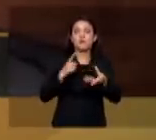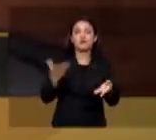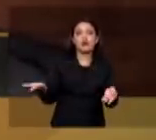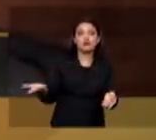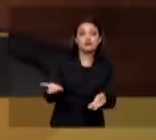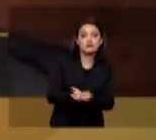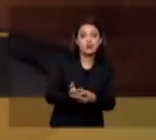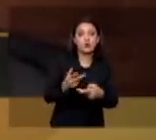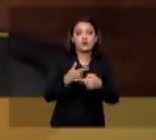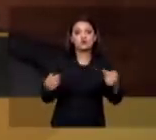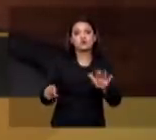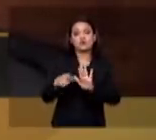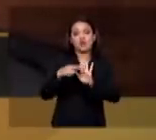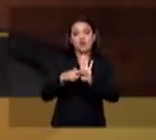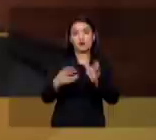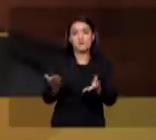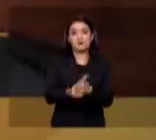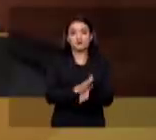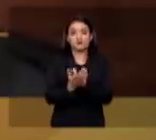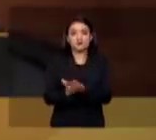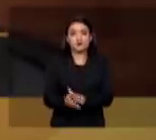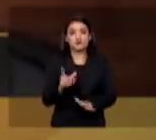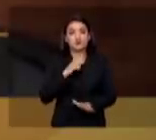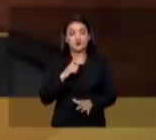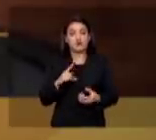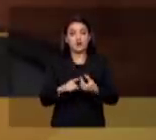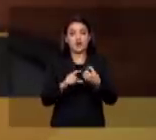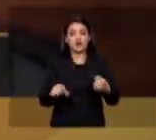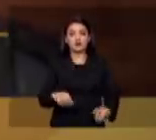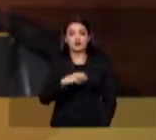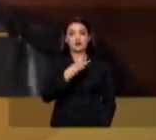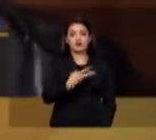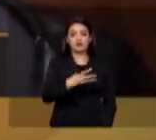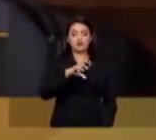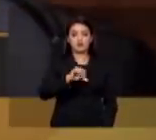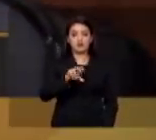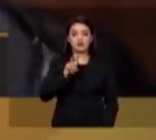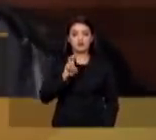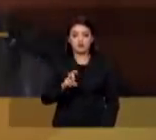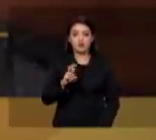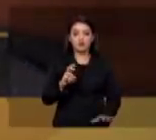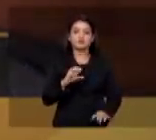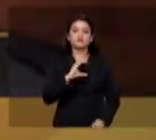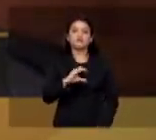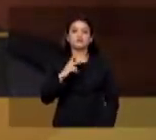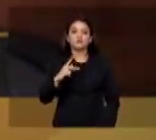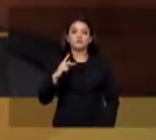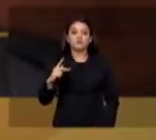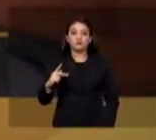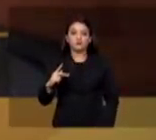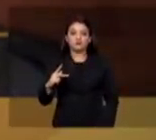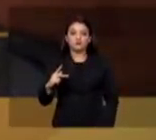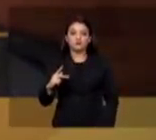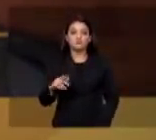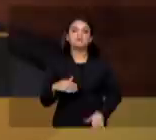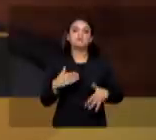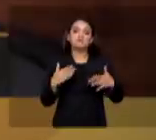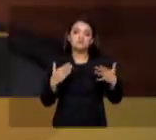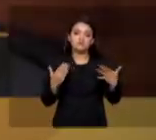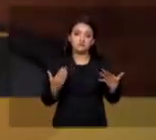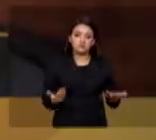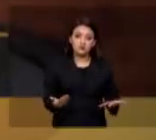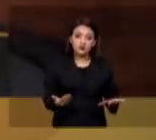e requisitos processuais segundo o disposto no artigo 395 do Código de Processo Penal. De todo